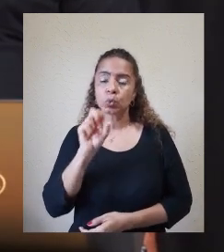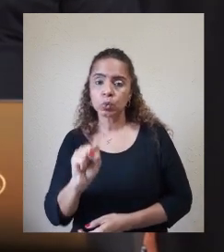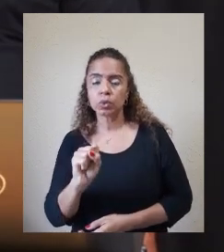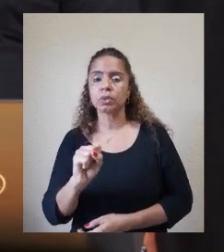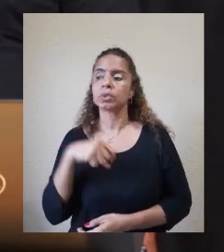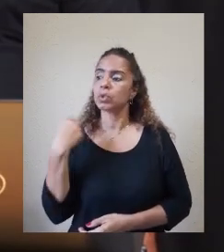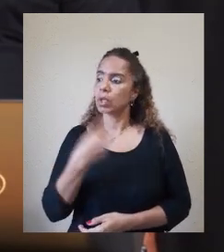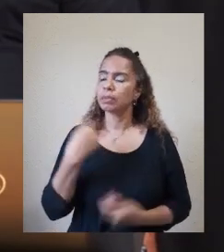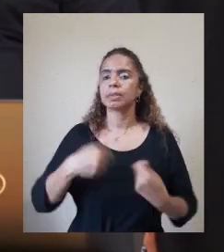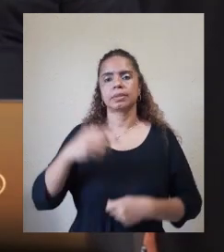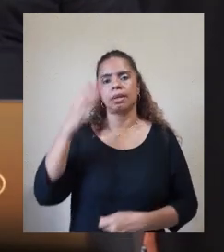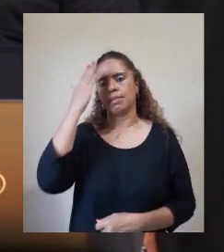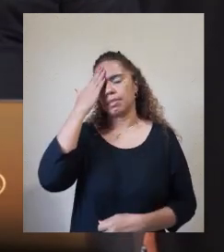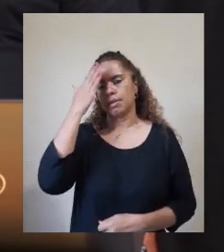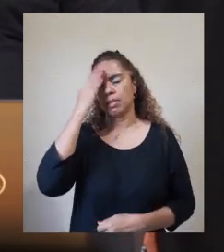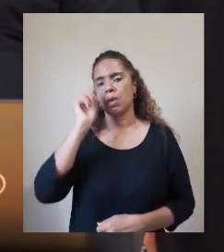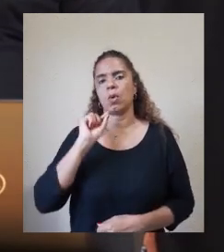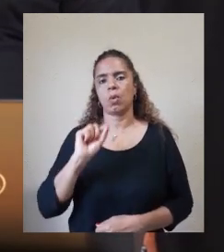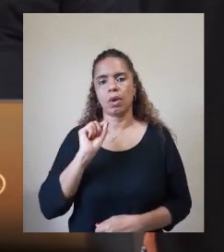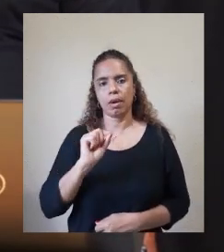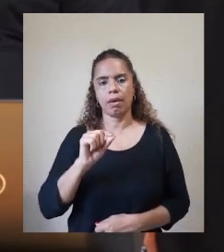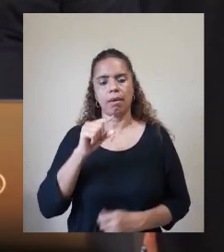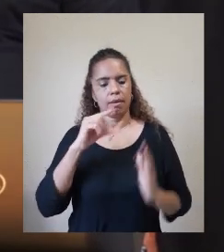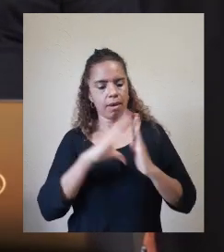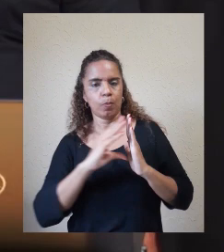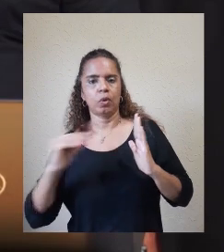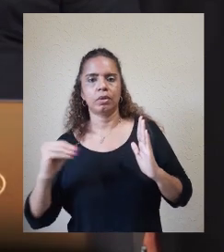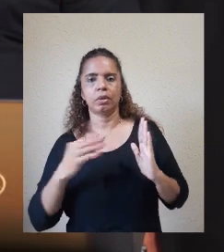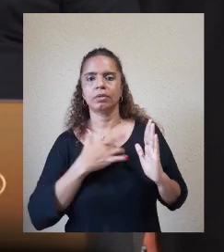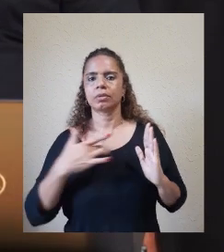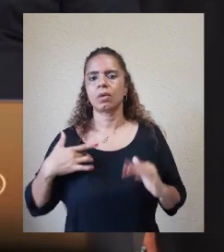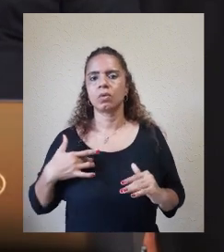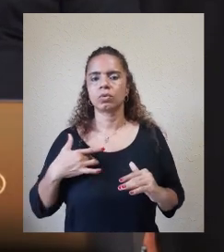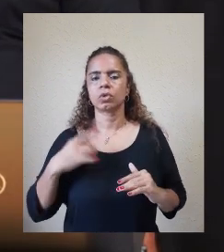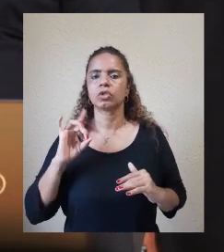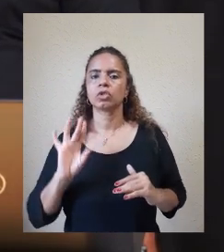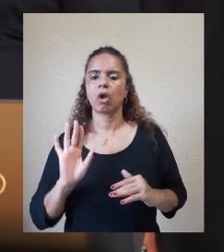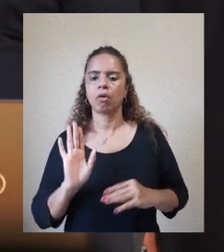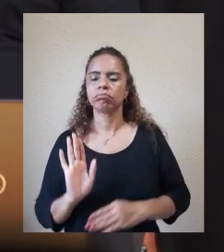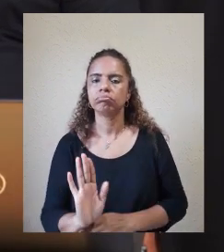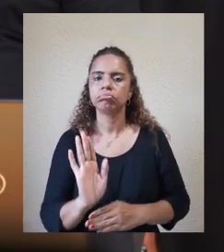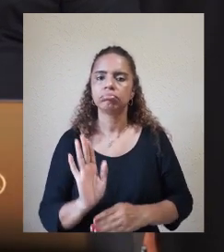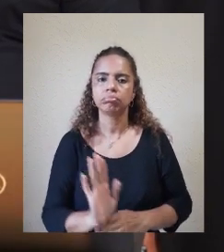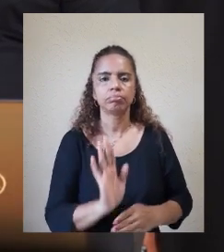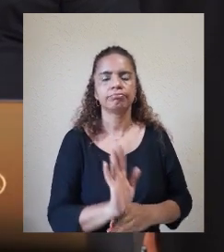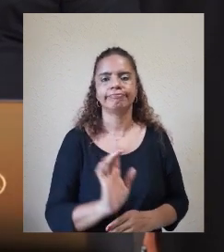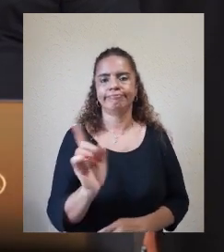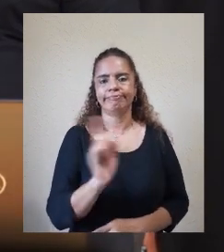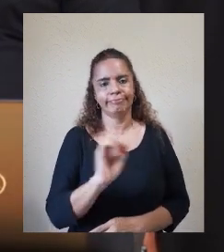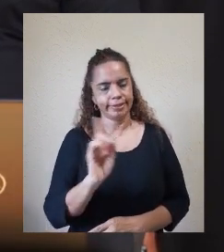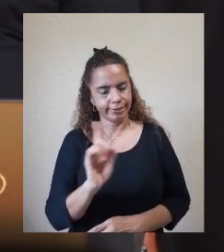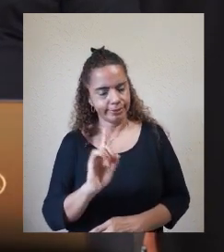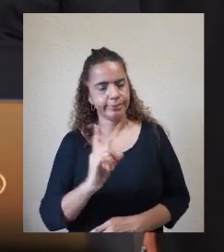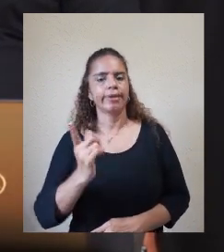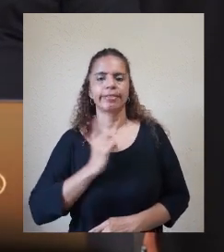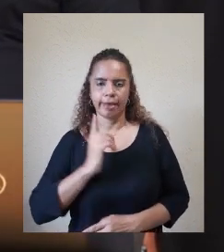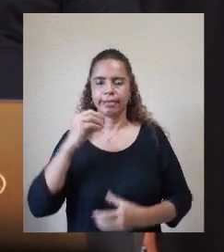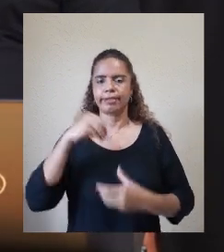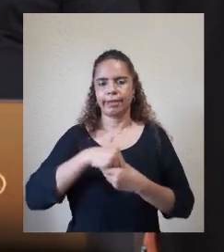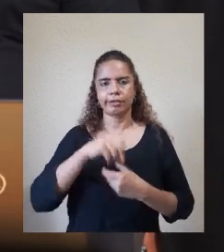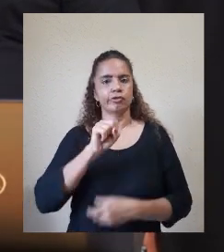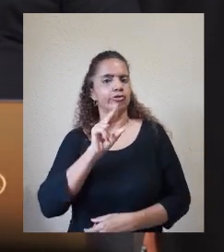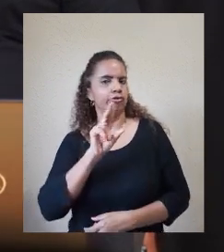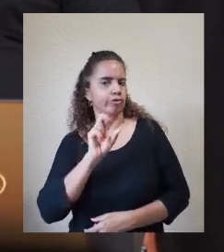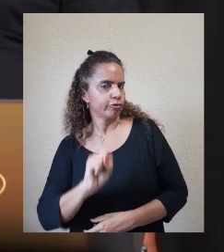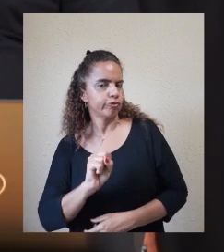como um modelo de saúde não só assistencial. A gente lembra muito da parte da assistência do SUS, mas a gente tem que lembrar que o SUS é muito mais do que isso,